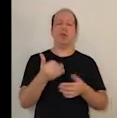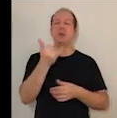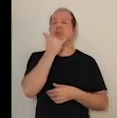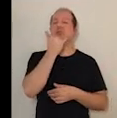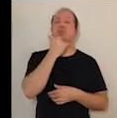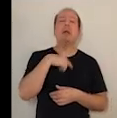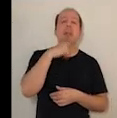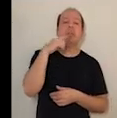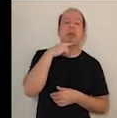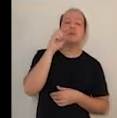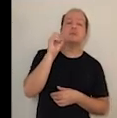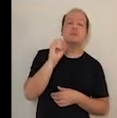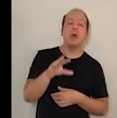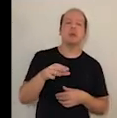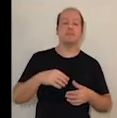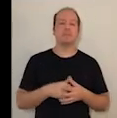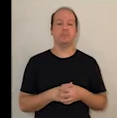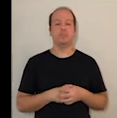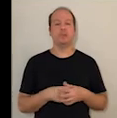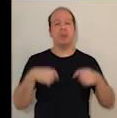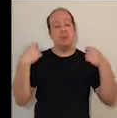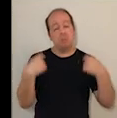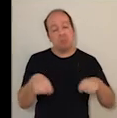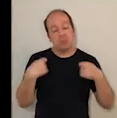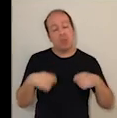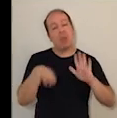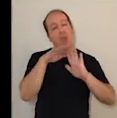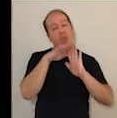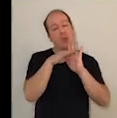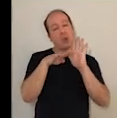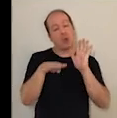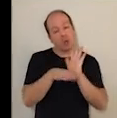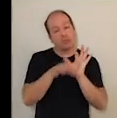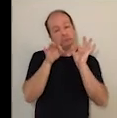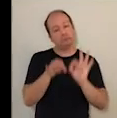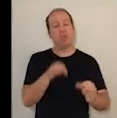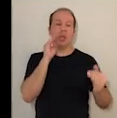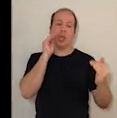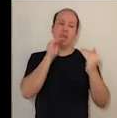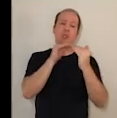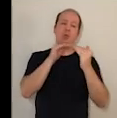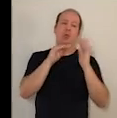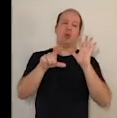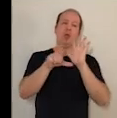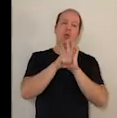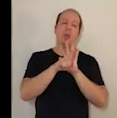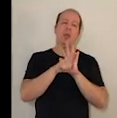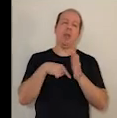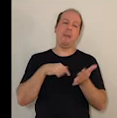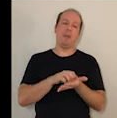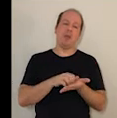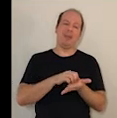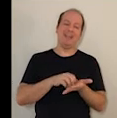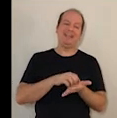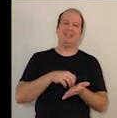Mais tarde. Ninguém deve sair daqui. Tudo rigorosamente de acordo com a lei. Minha